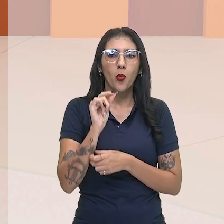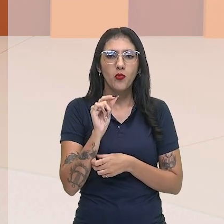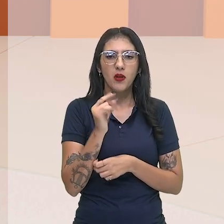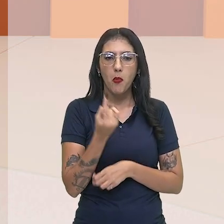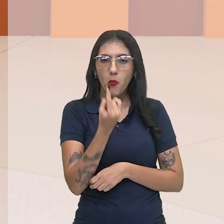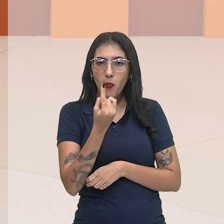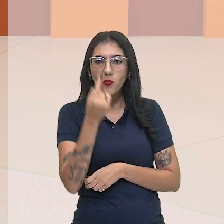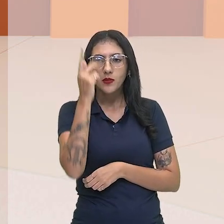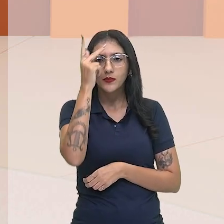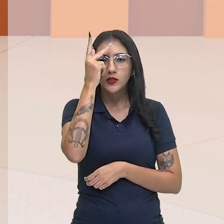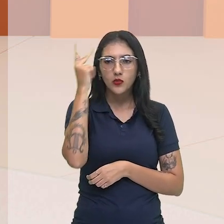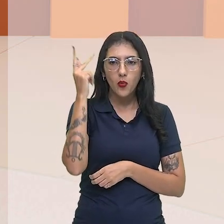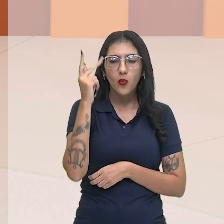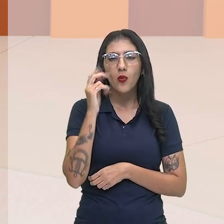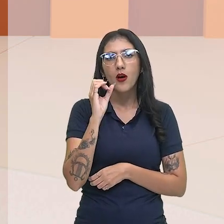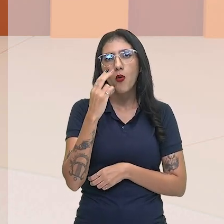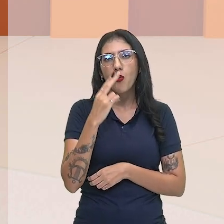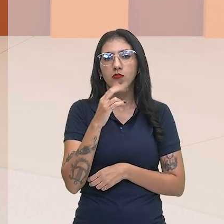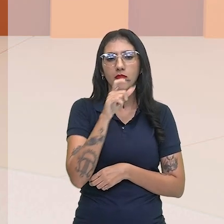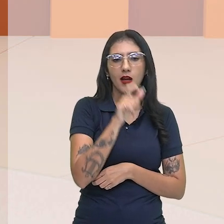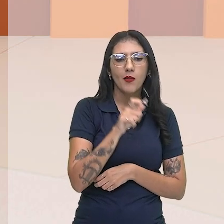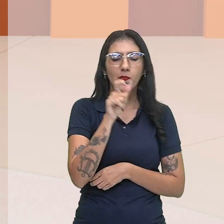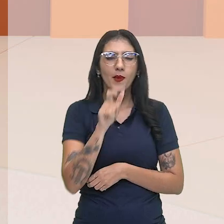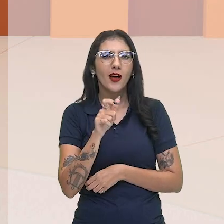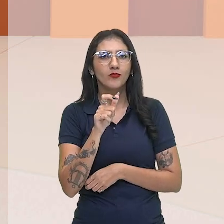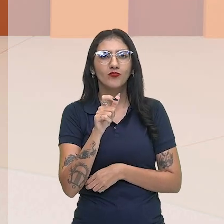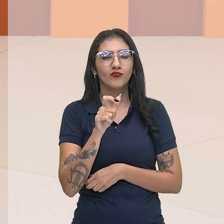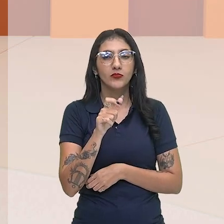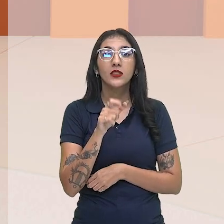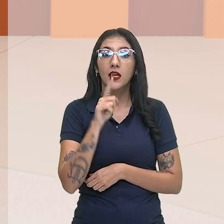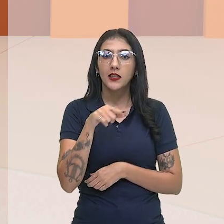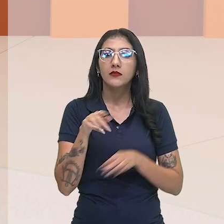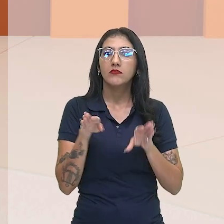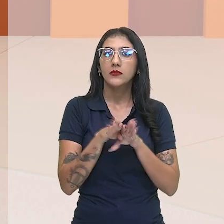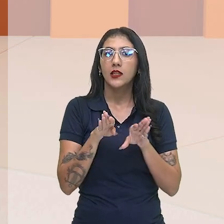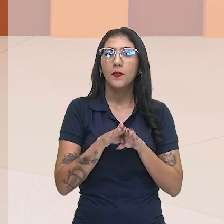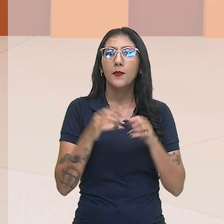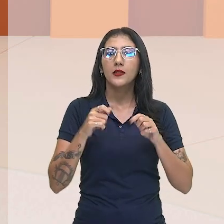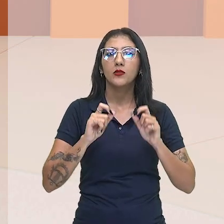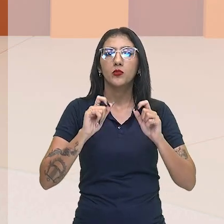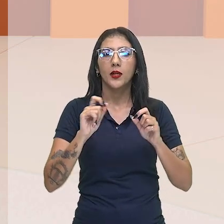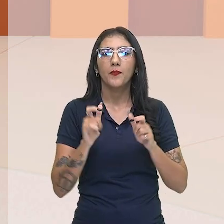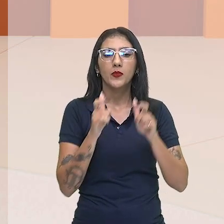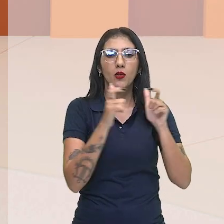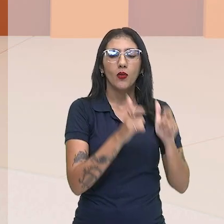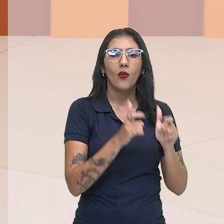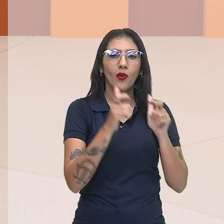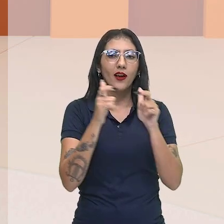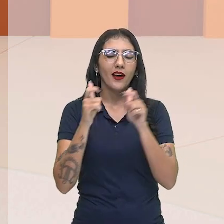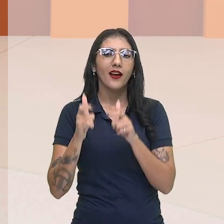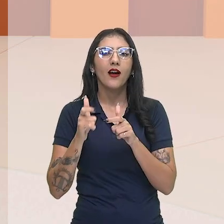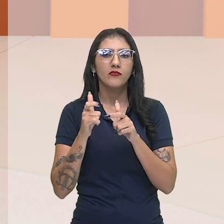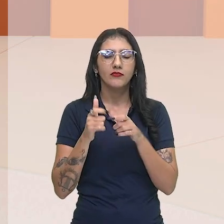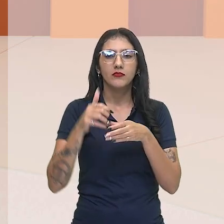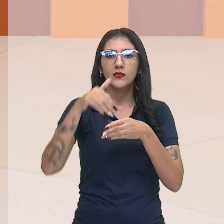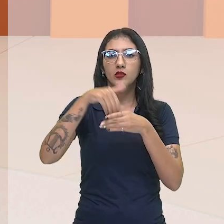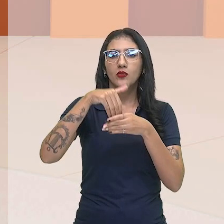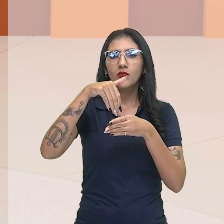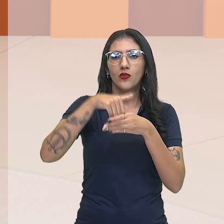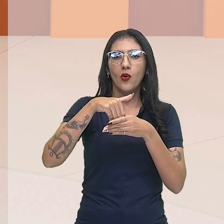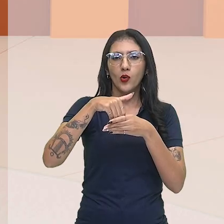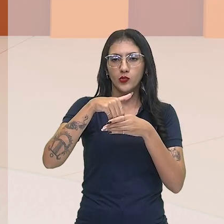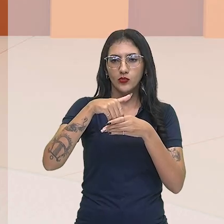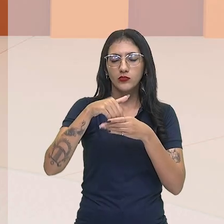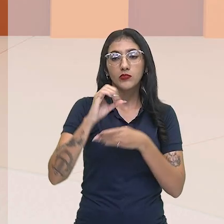do candidato ou da candidata, mas também, olha só, o local dos votos dados ao partido